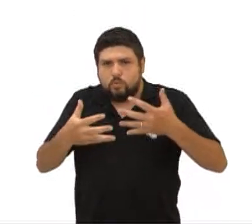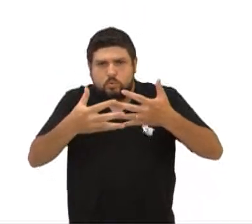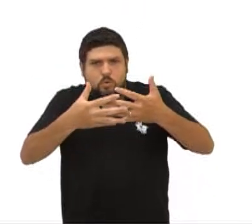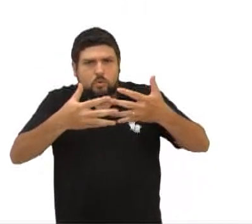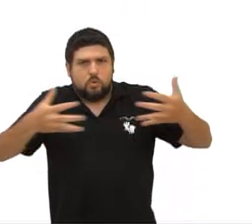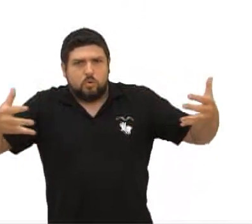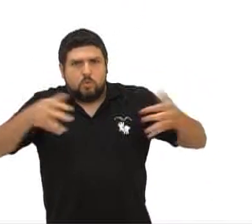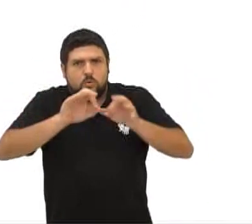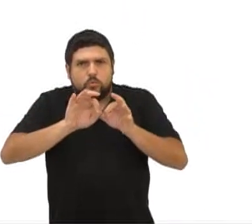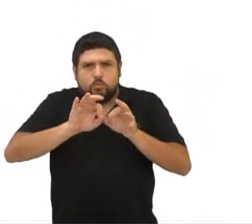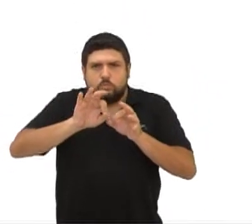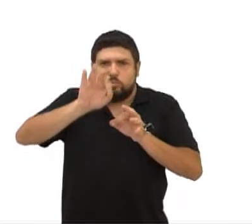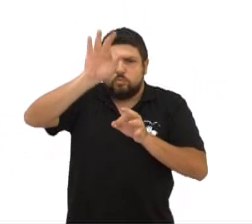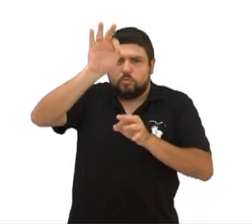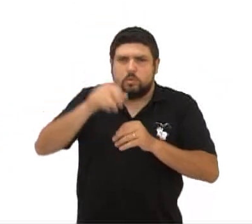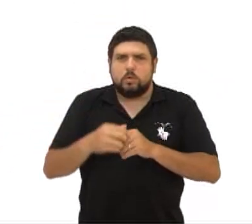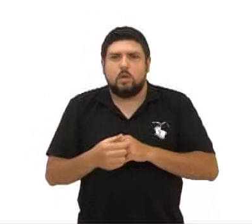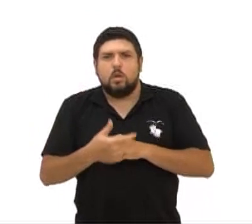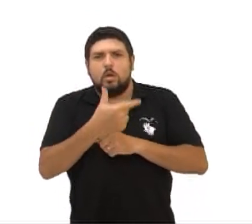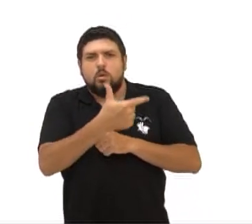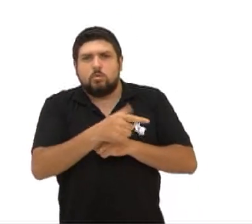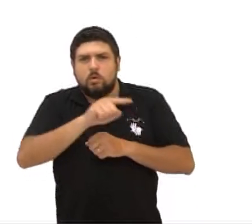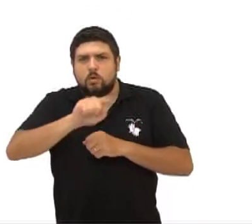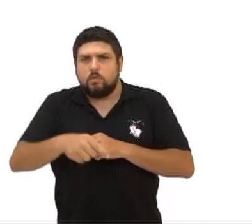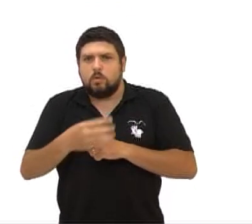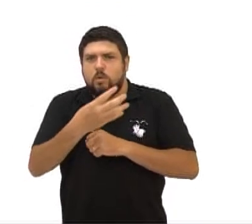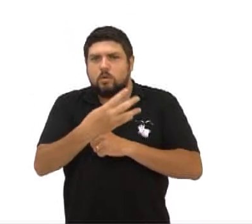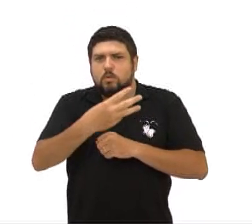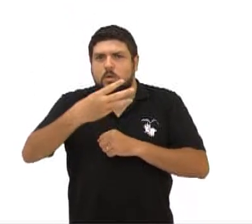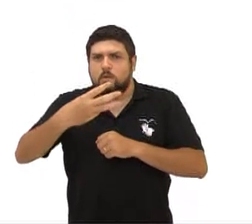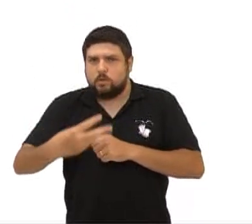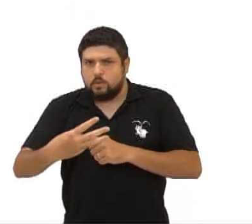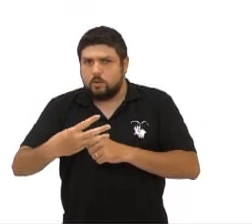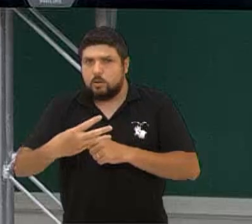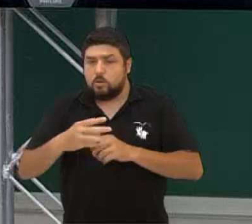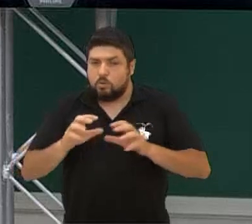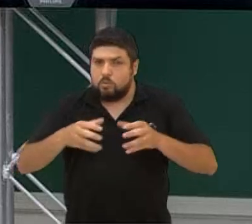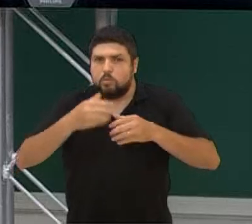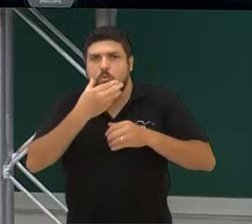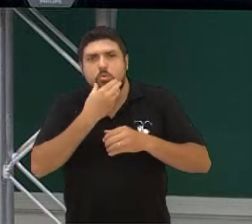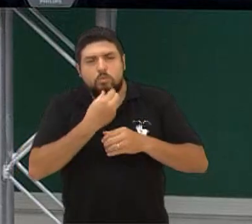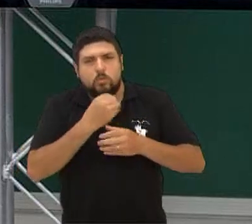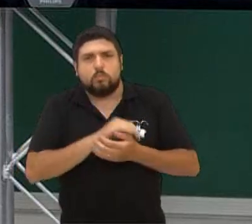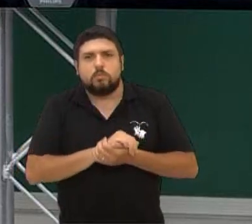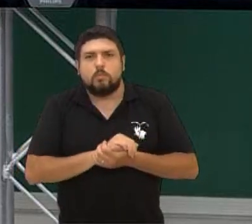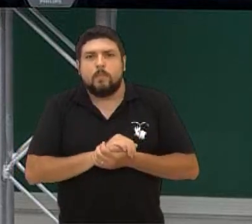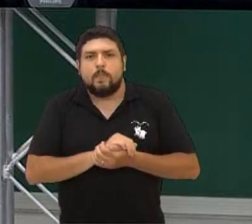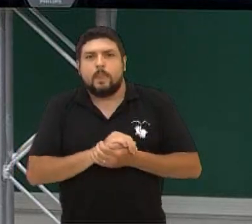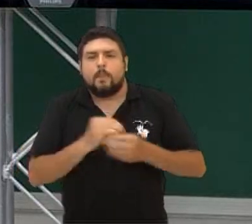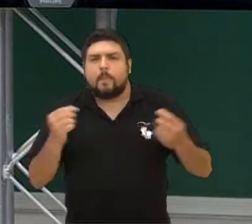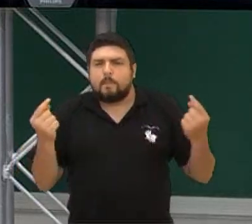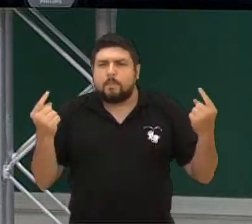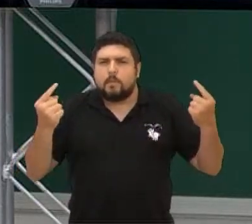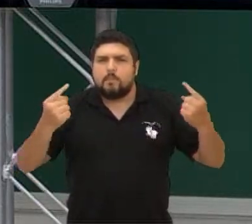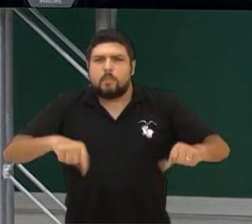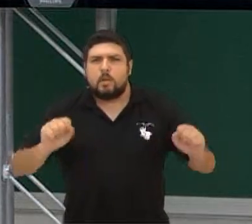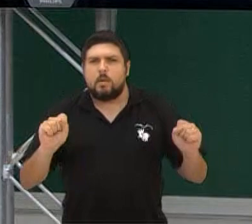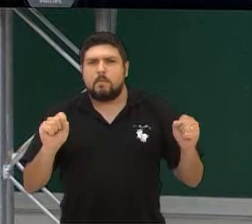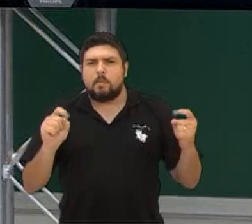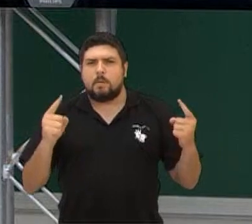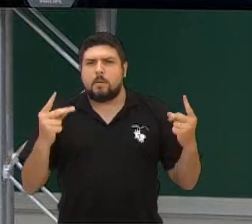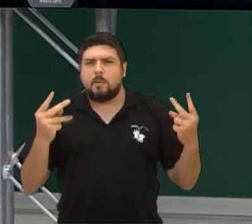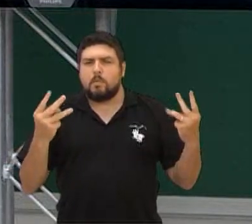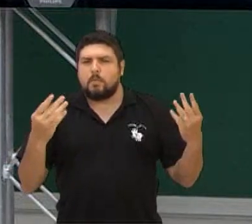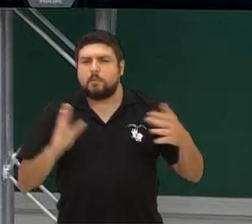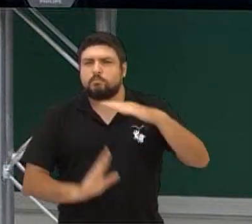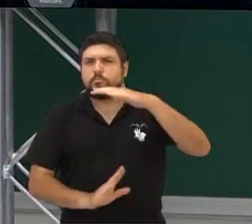rede, 2,43 para o masculino, né? E os sets, nessa época, passaram a ter 15 pontos. E também nós tínhamos a